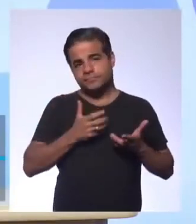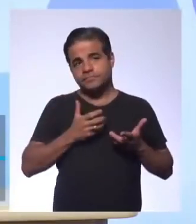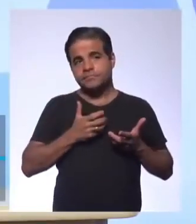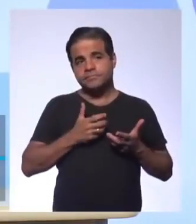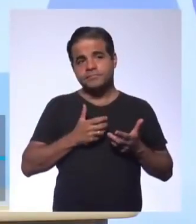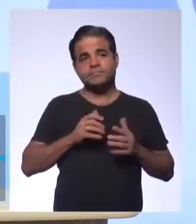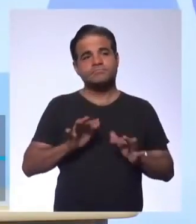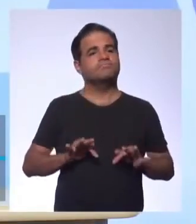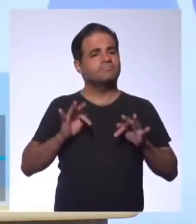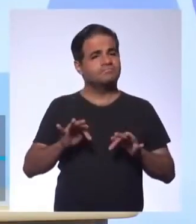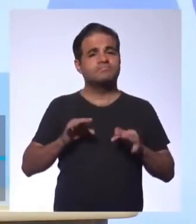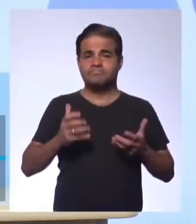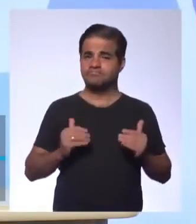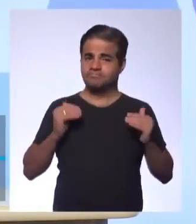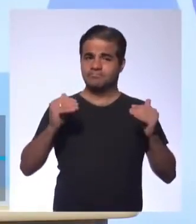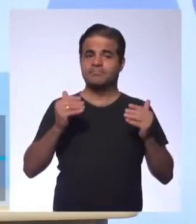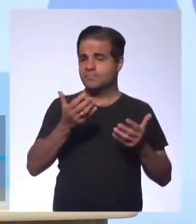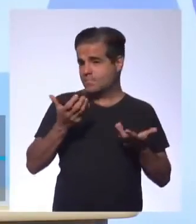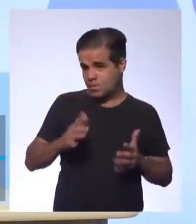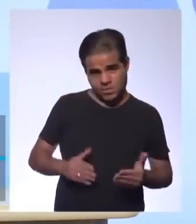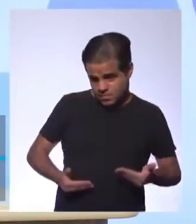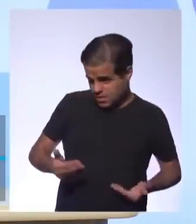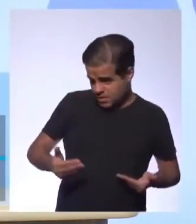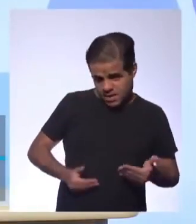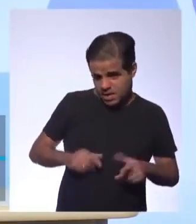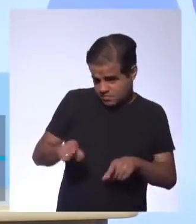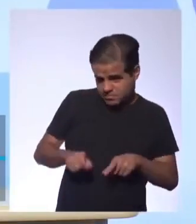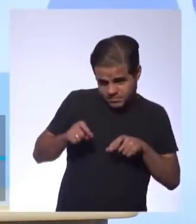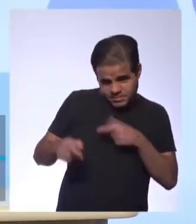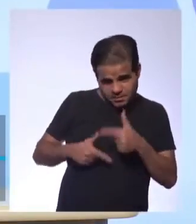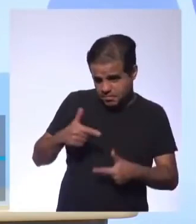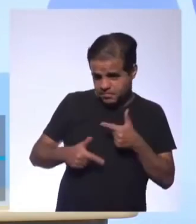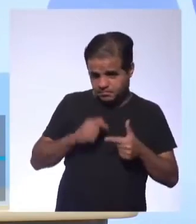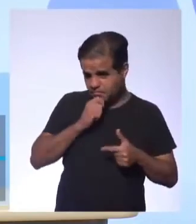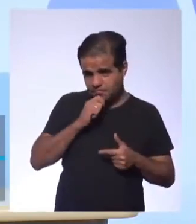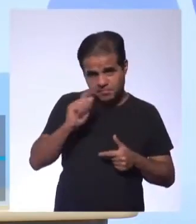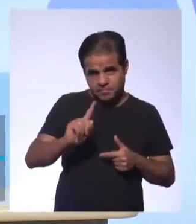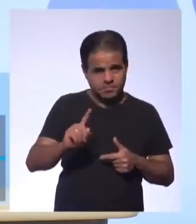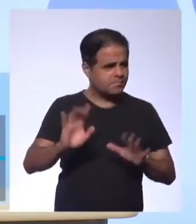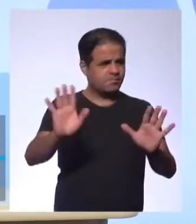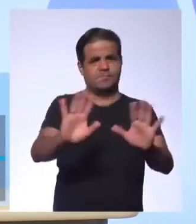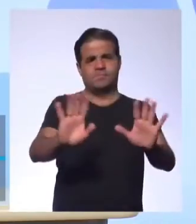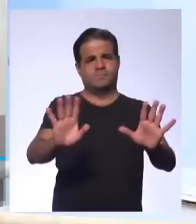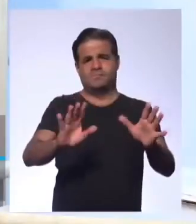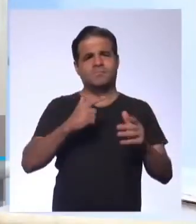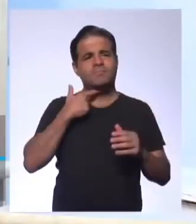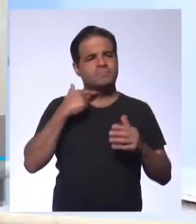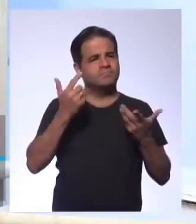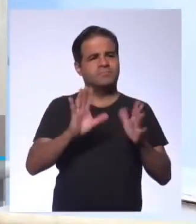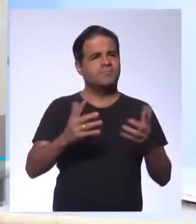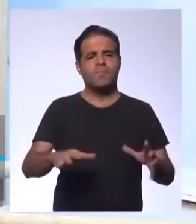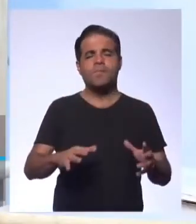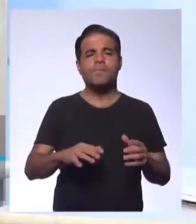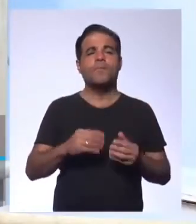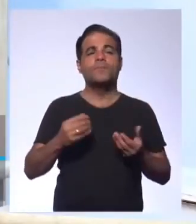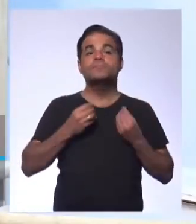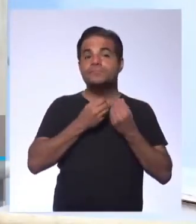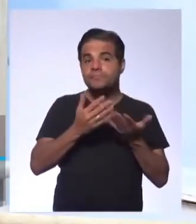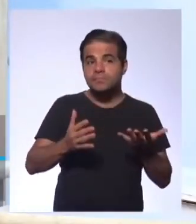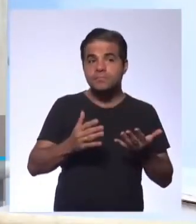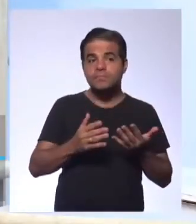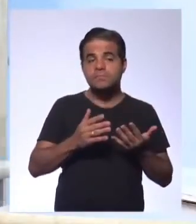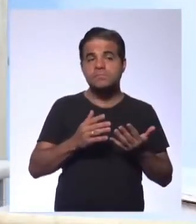um senhor feudal, né? Você não ia querer ser uma serva, uma camponesa? Acho que não, né? Não? Então tá bom. Agora eu vou deixar para vocês